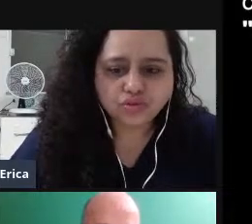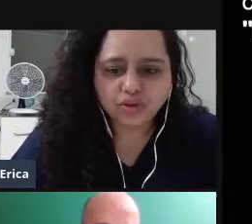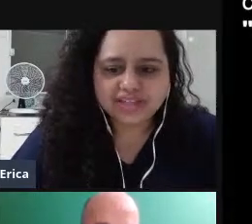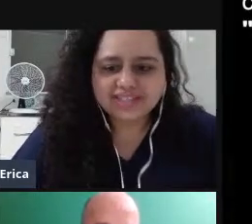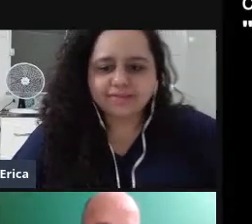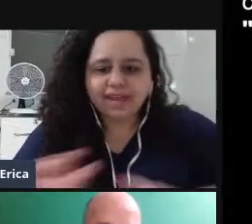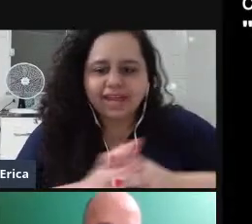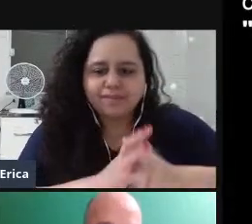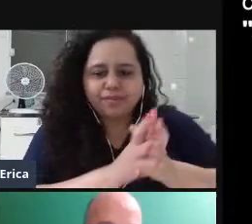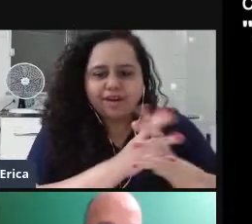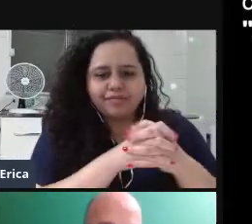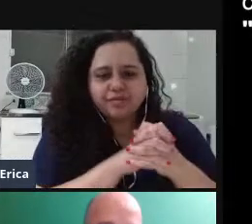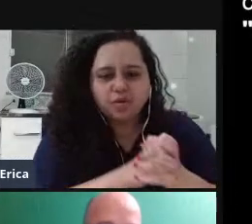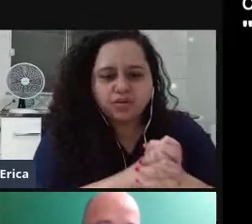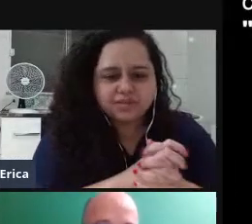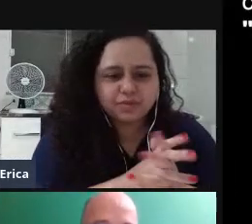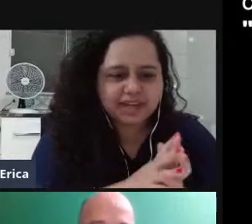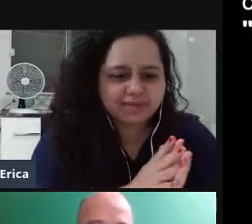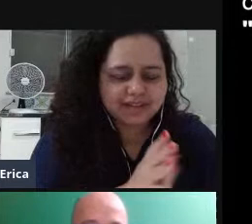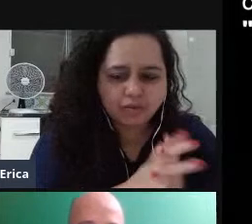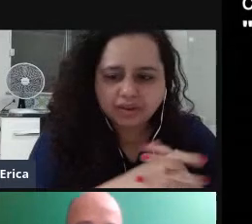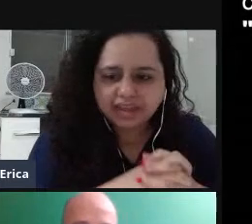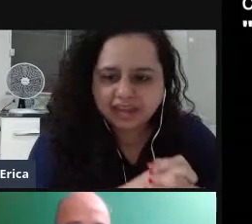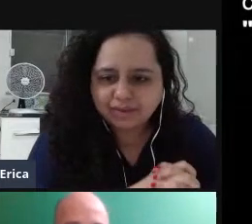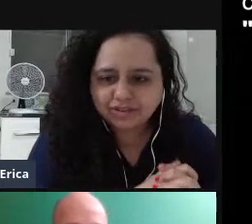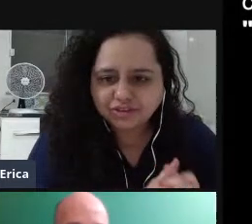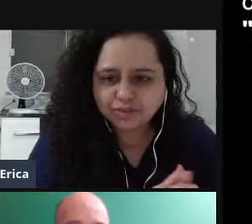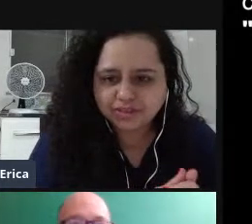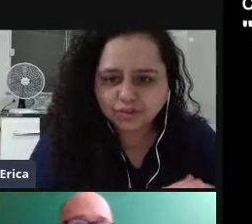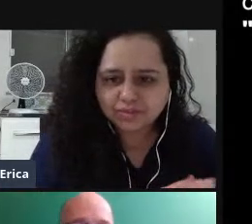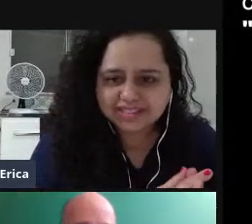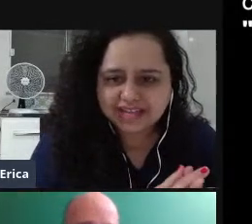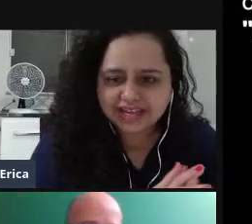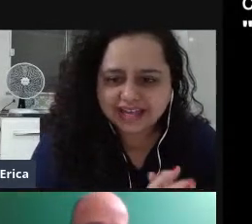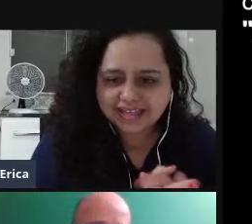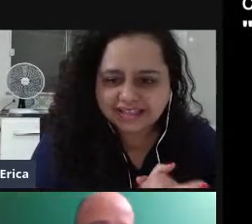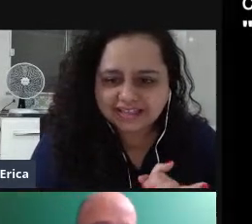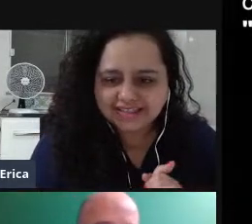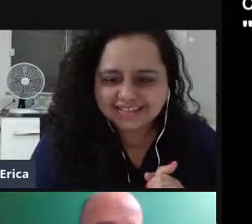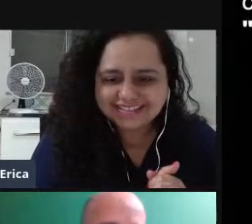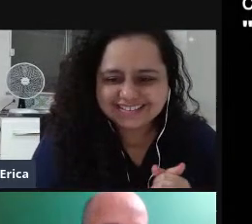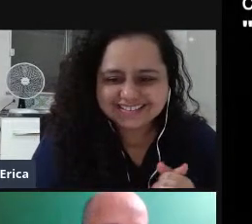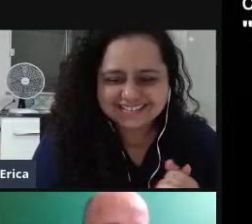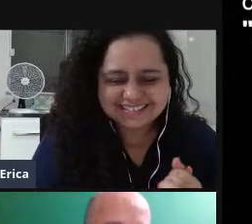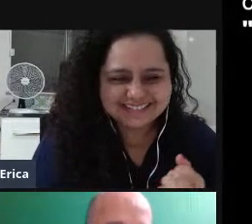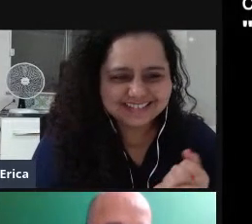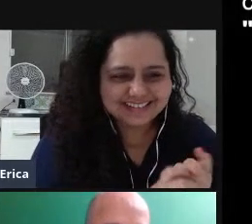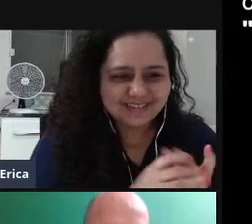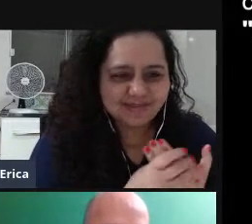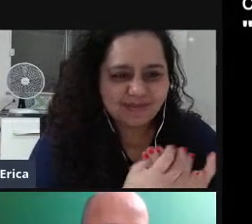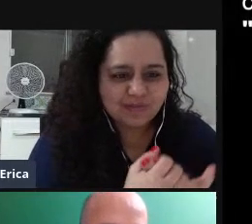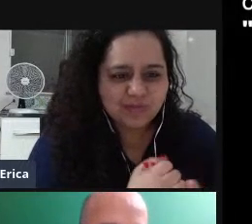Alguns dos tutores também, por favor, se puderem me dar um ok para a gente poder começar.